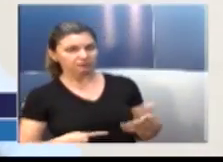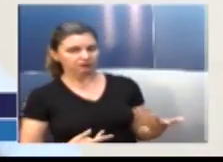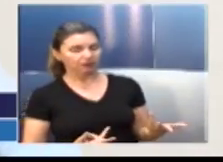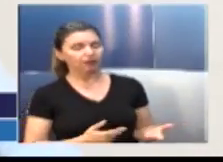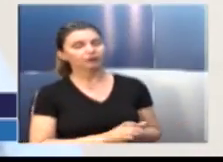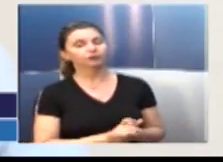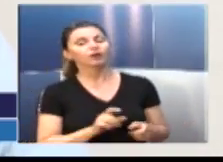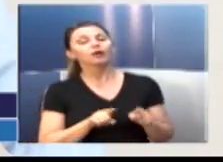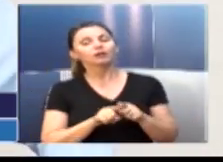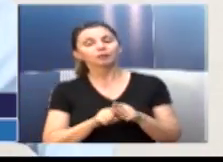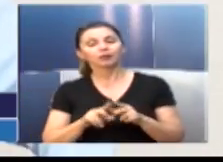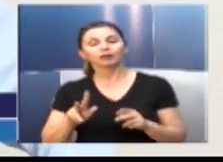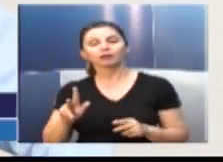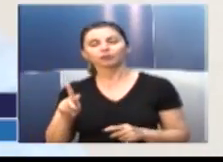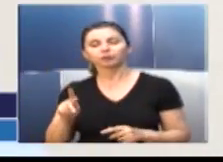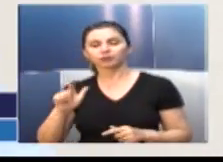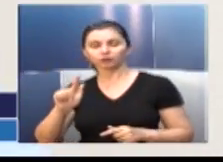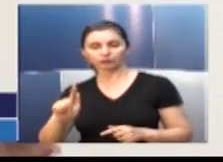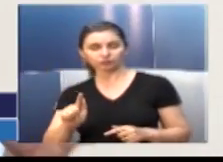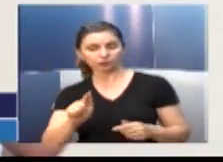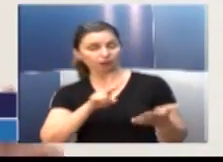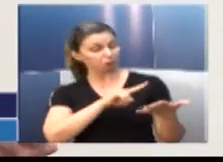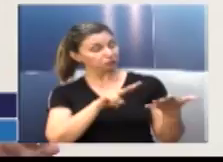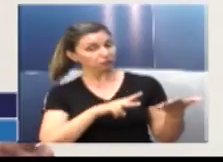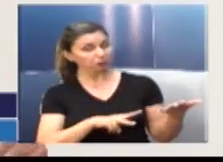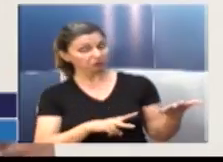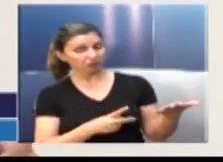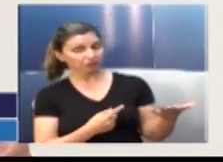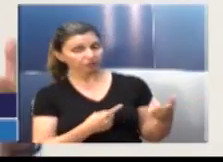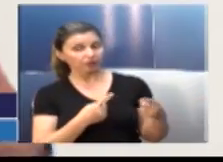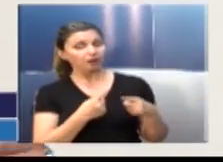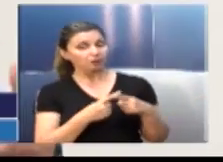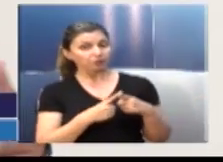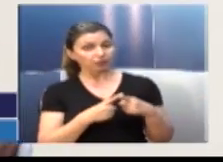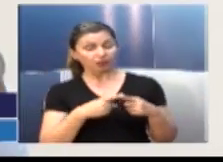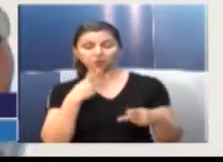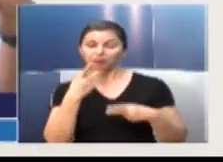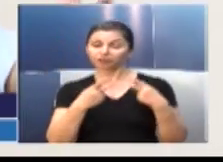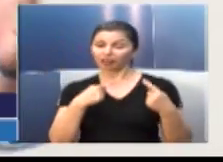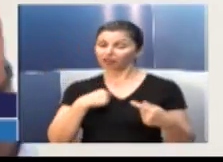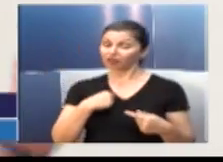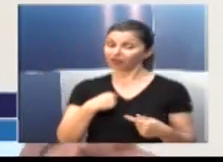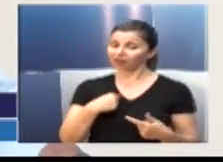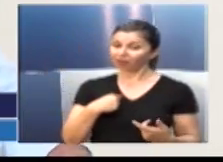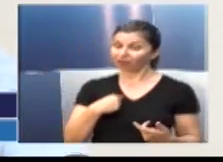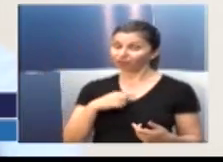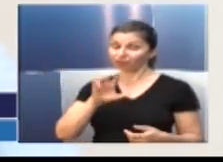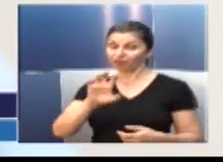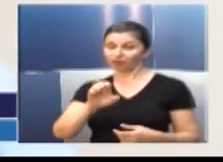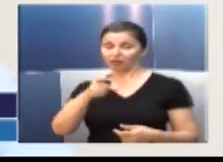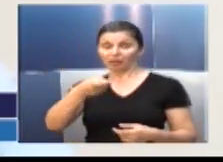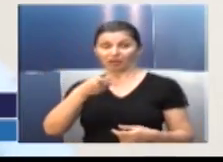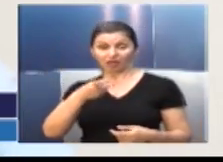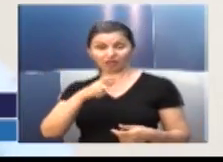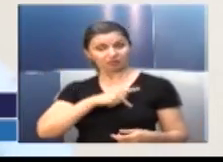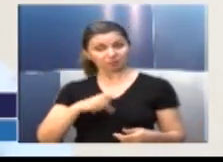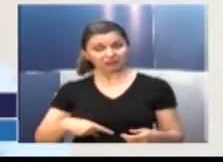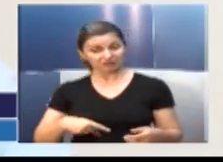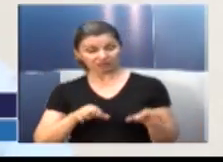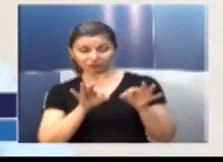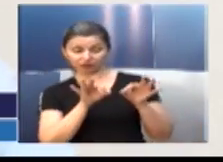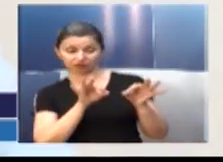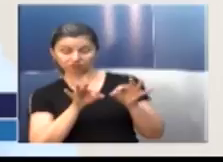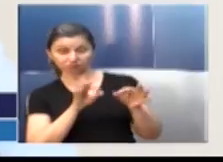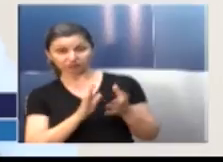procuradora aqui da Câmara, porque eu não queria ter acesso para, tipo assim, depois não falar que eu, como ex-presidente, estava tentando fazer algum tipo de manipulação.